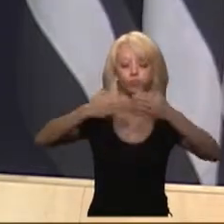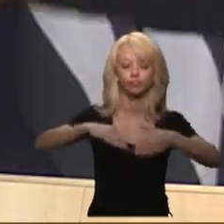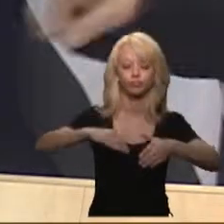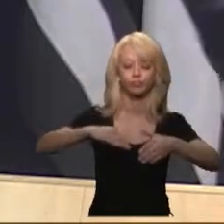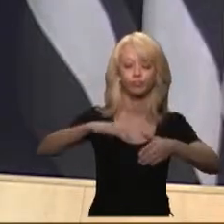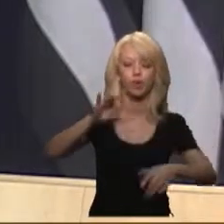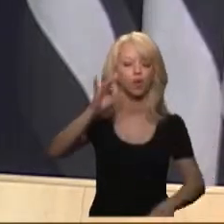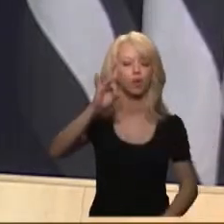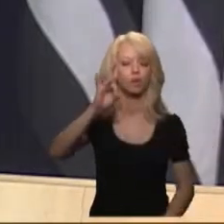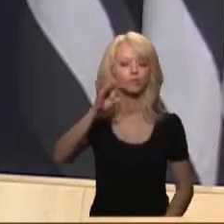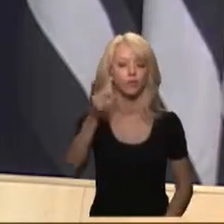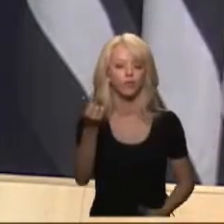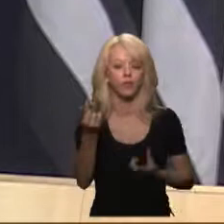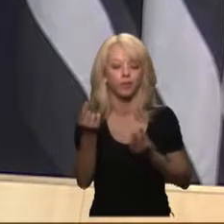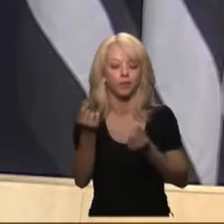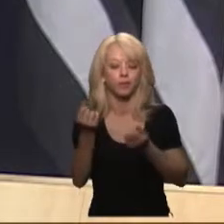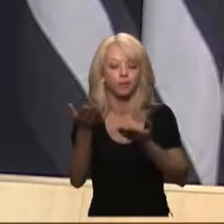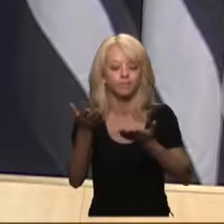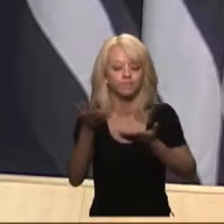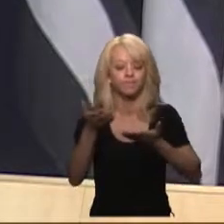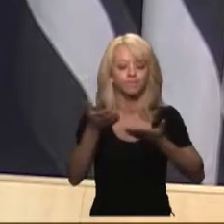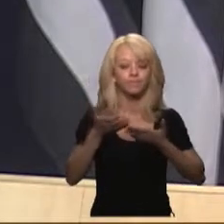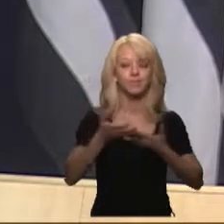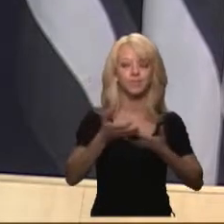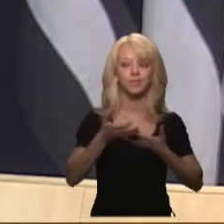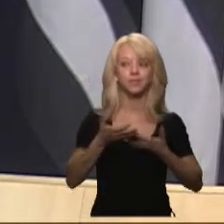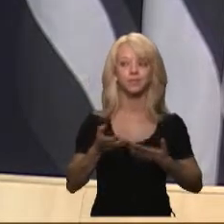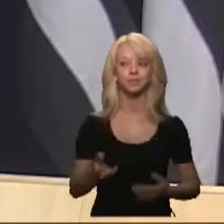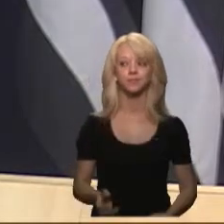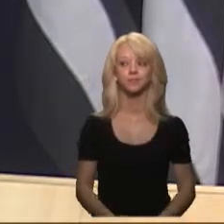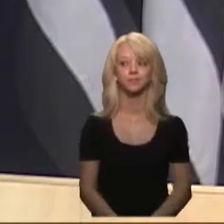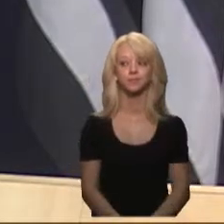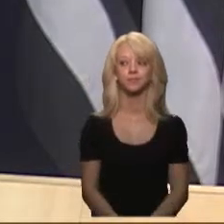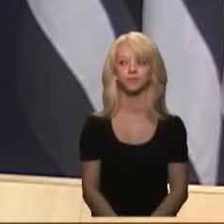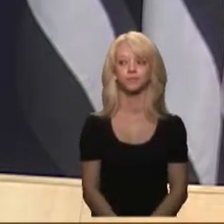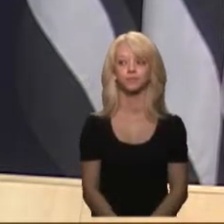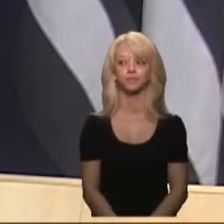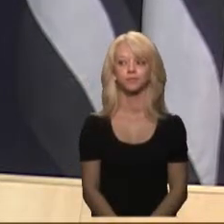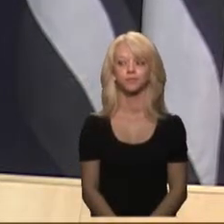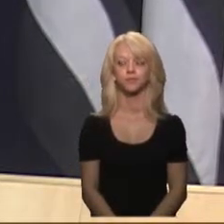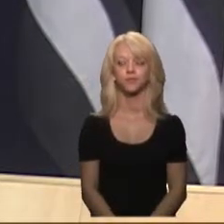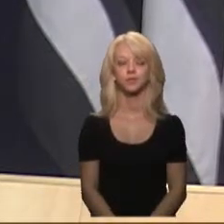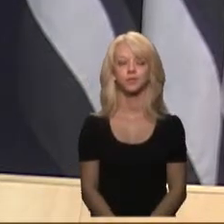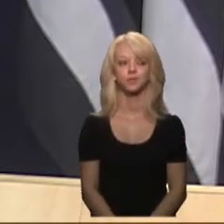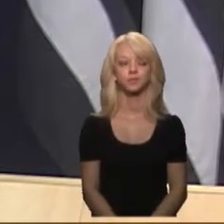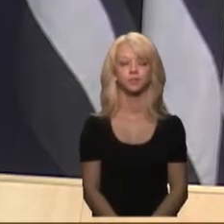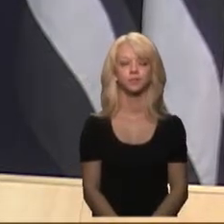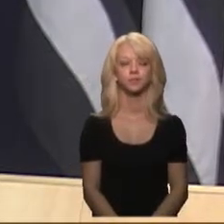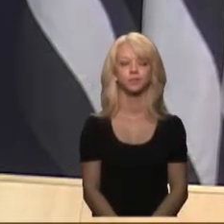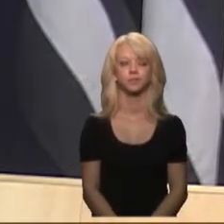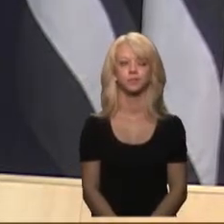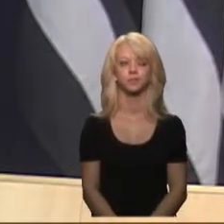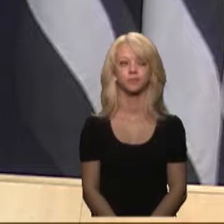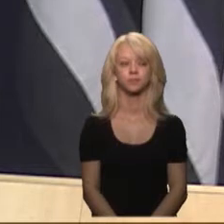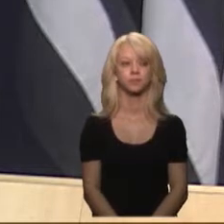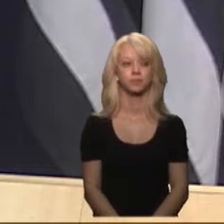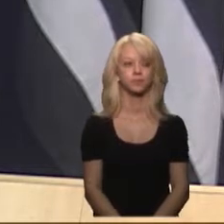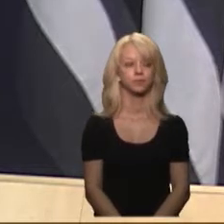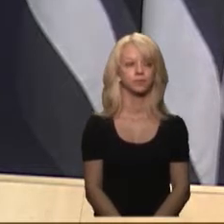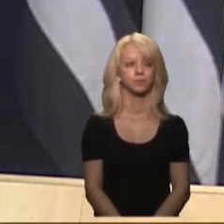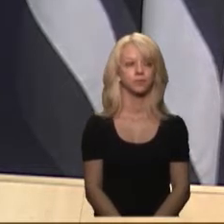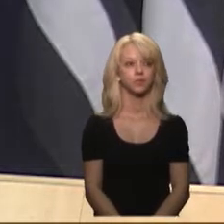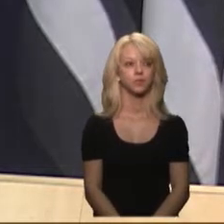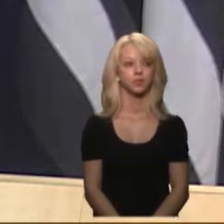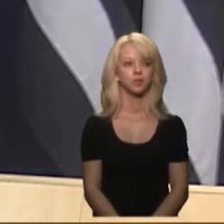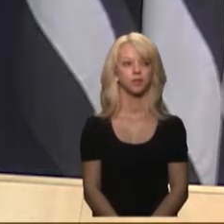para fazer pagamento, inventam um concurso, né? E a pessoa que está desempregada, muitas vezes, só tem aquele recurso, a vereadora